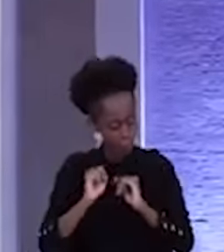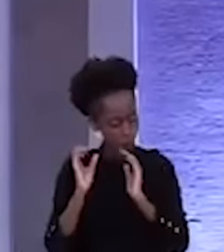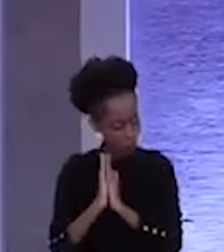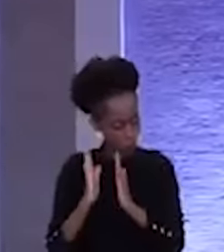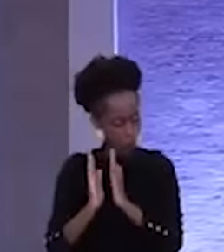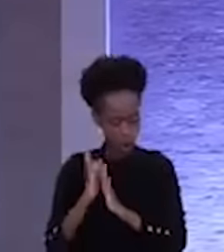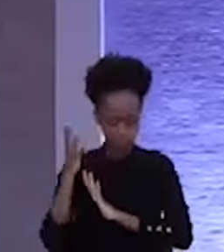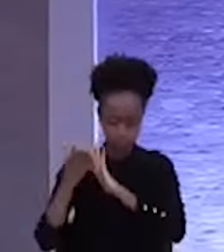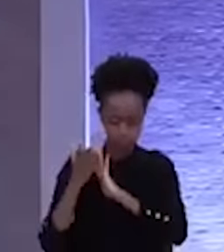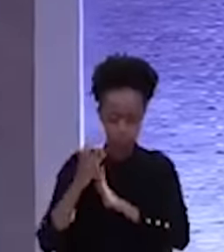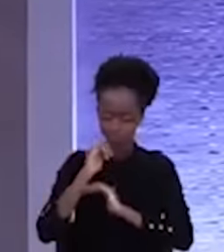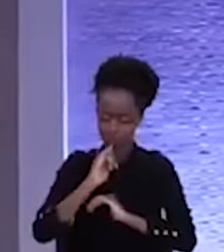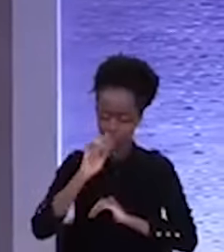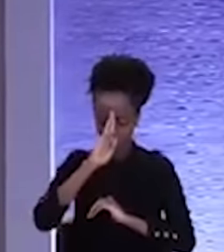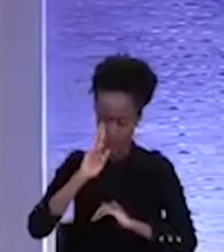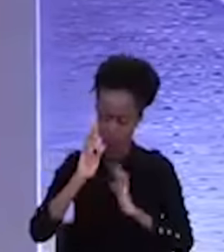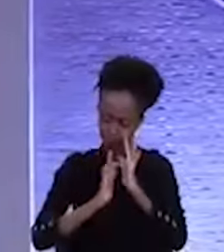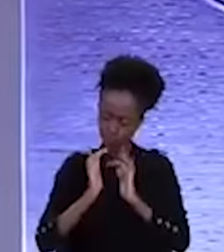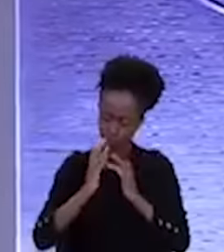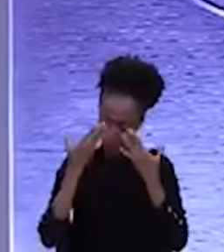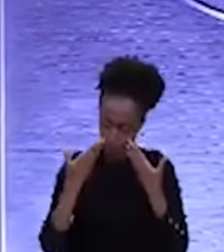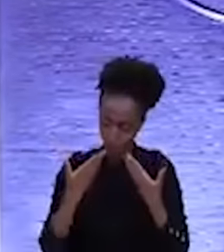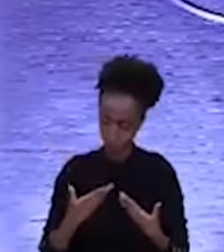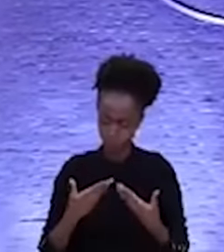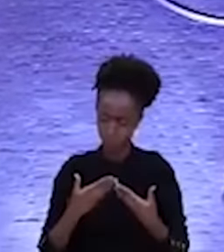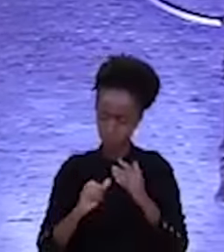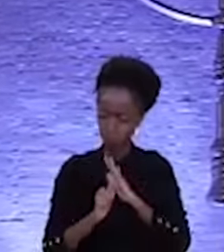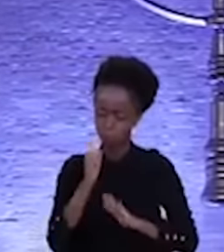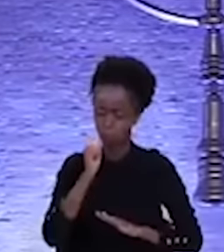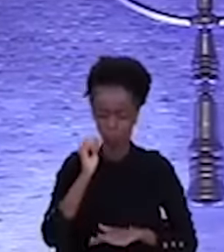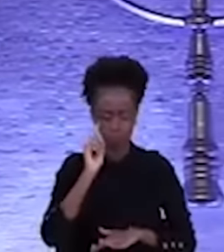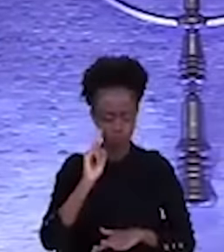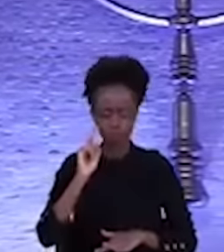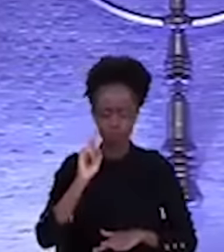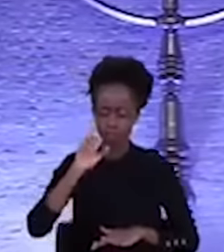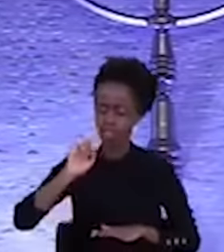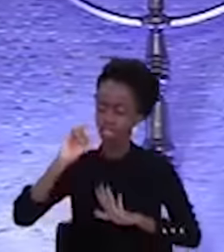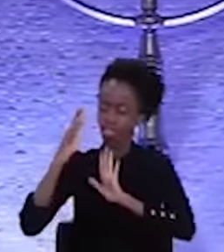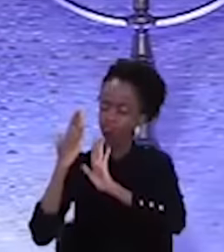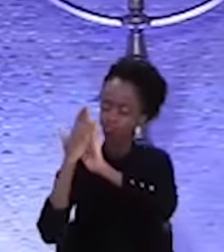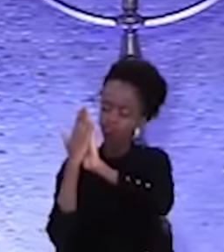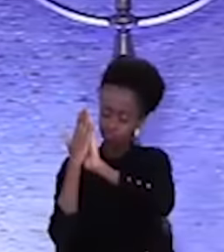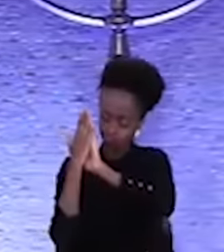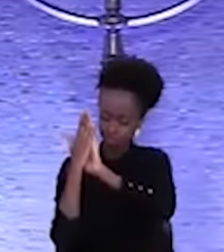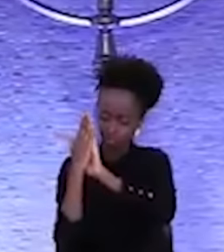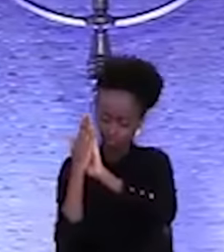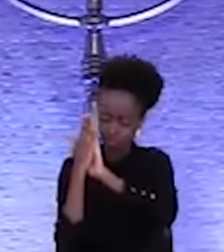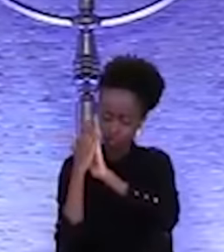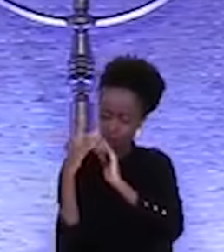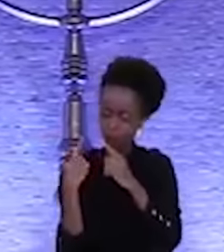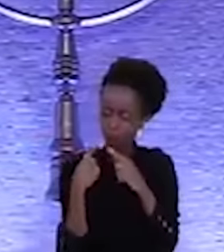Ele: estou aqui, Senhor Jesus, pela primeira vez, diante do Teu altar,